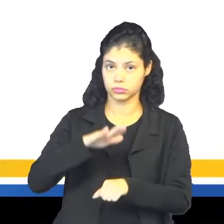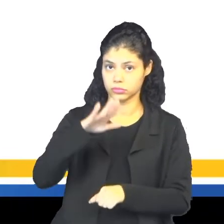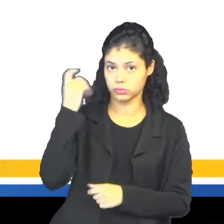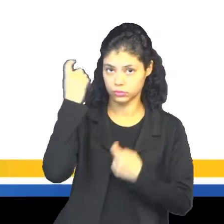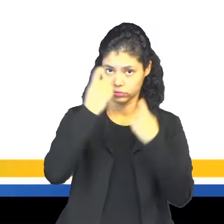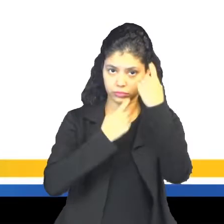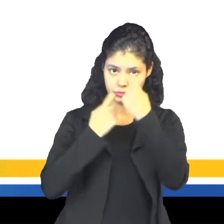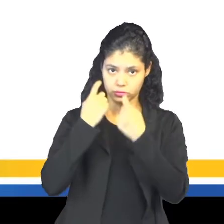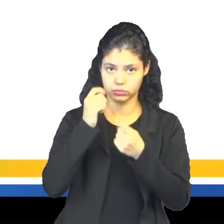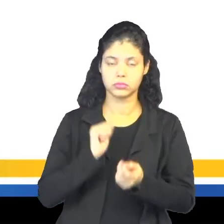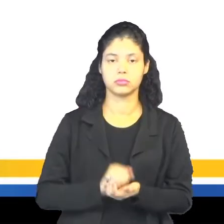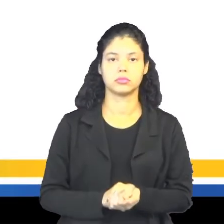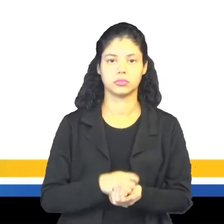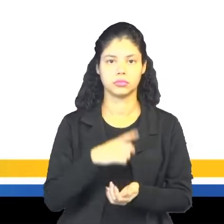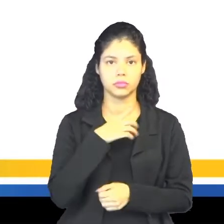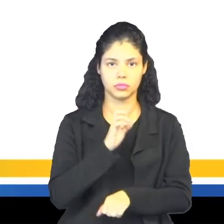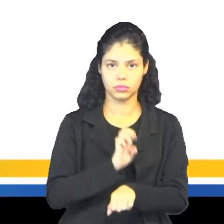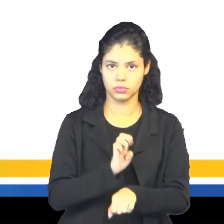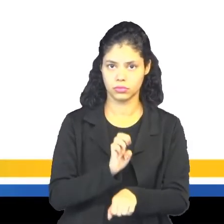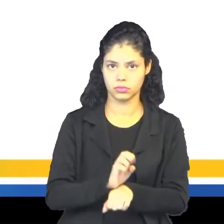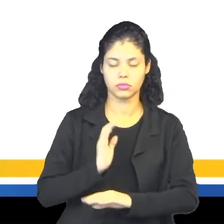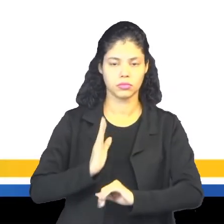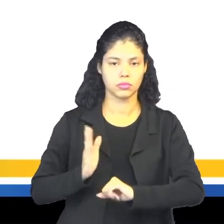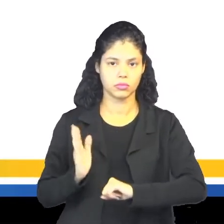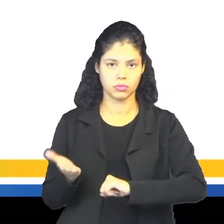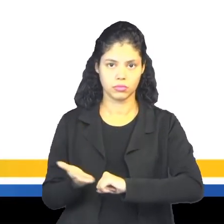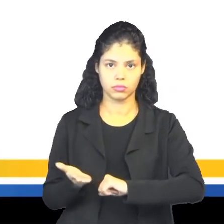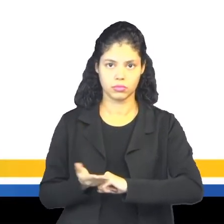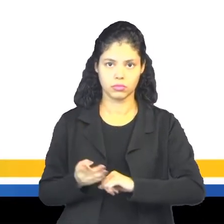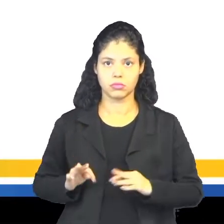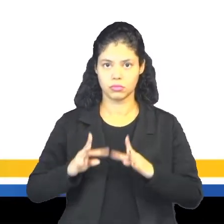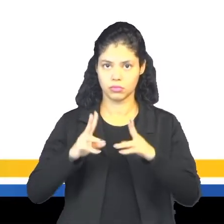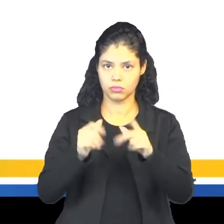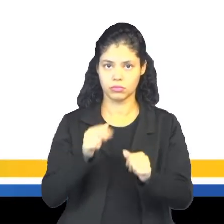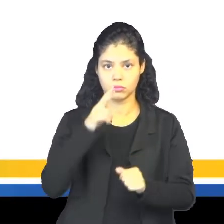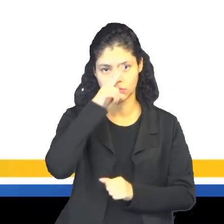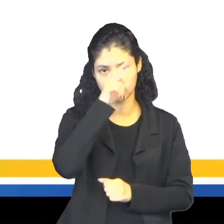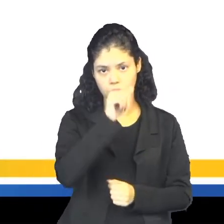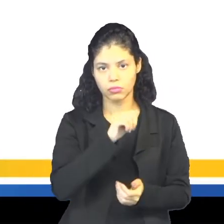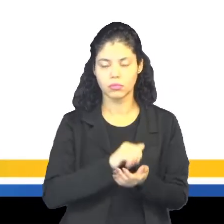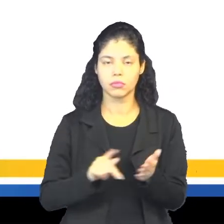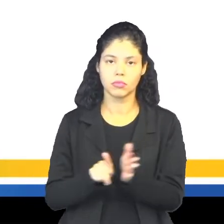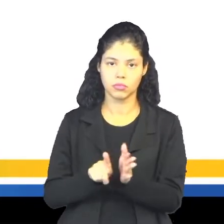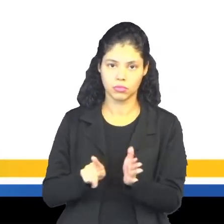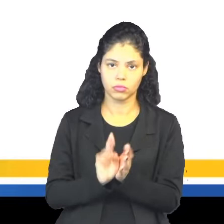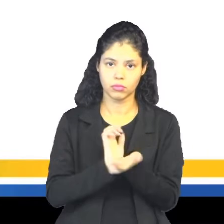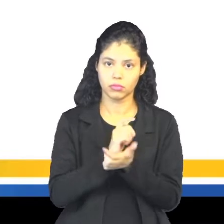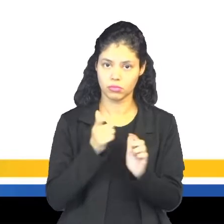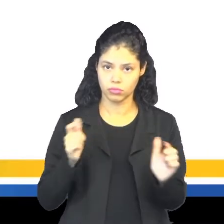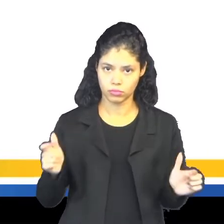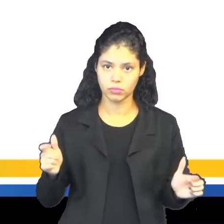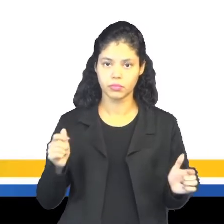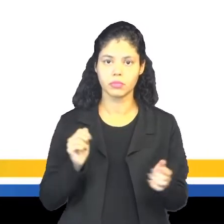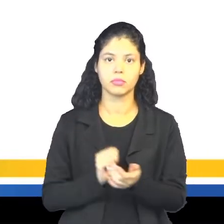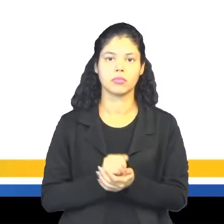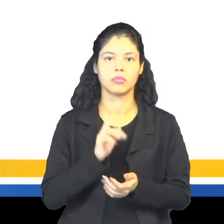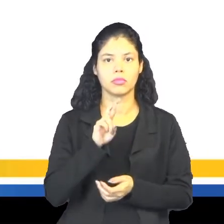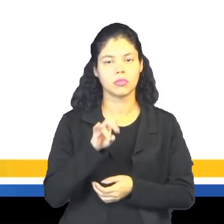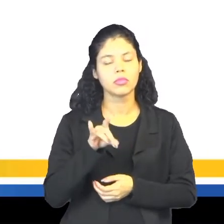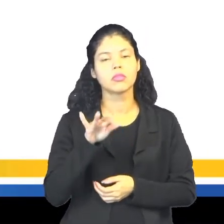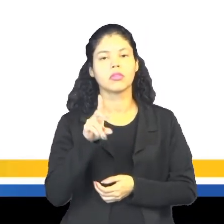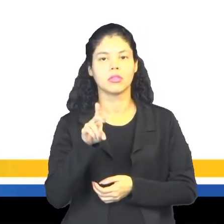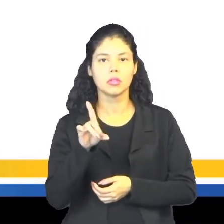expressão máxima desse Estado moderno, né? Todo o poder ali concentrado na grandeza, né, de um reinado,